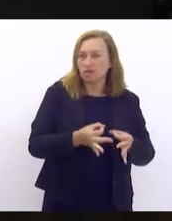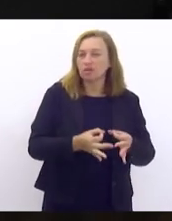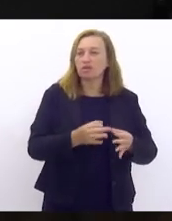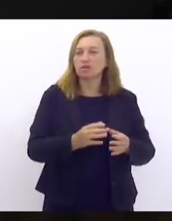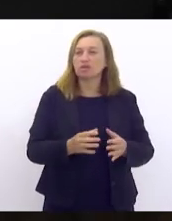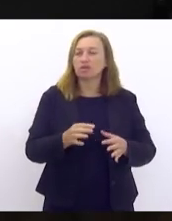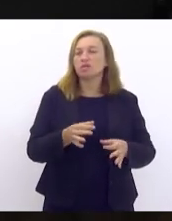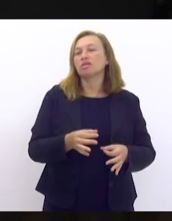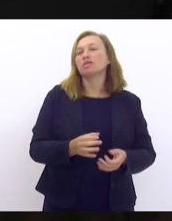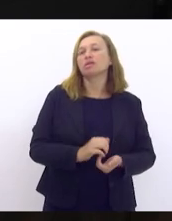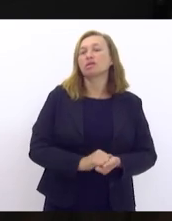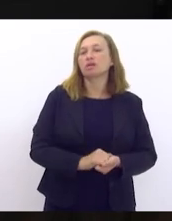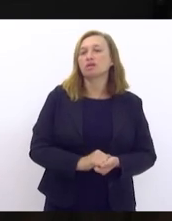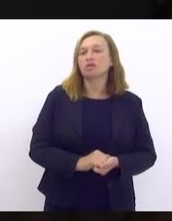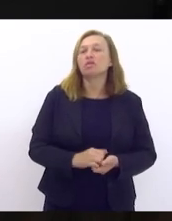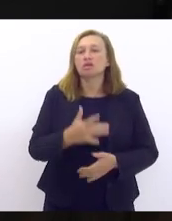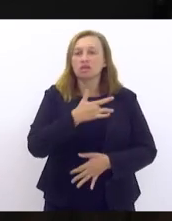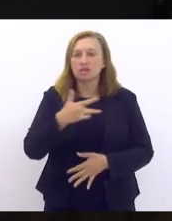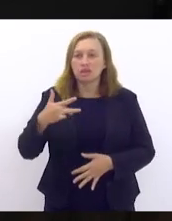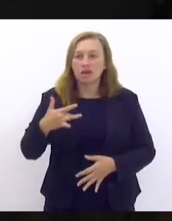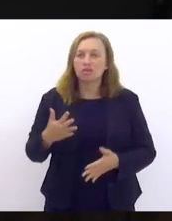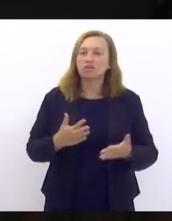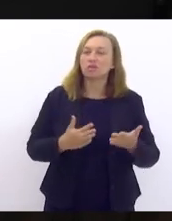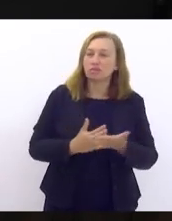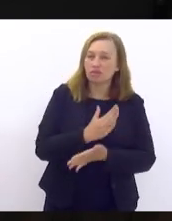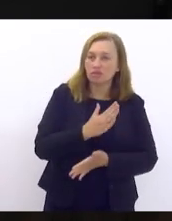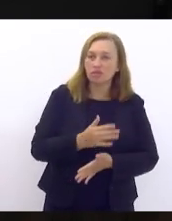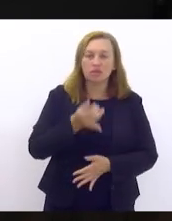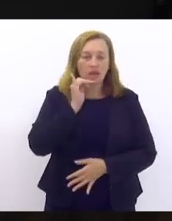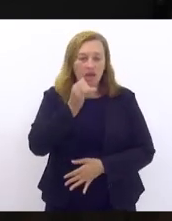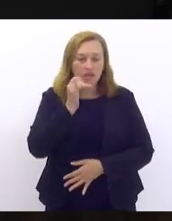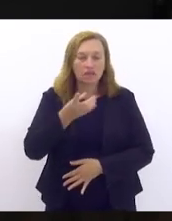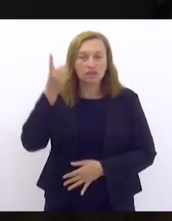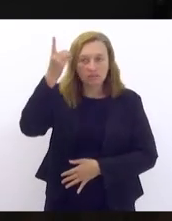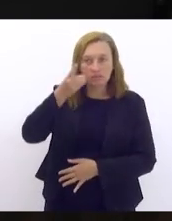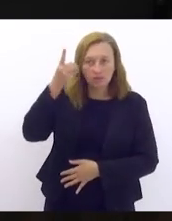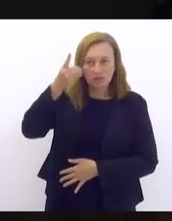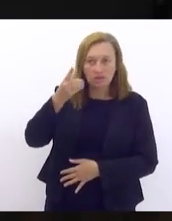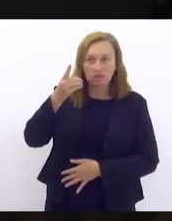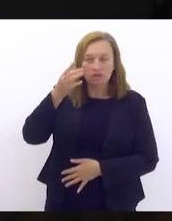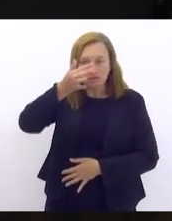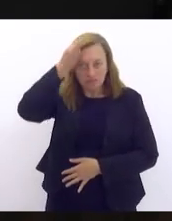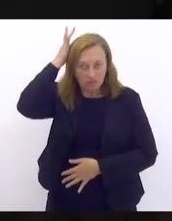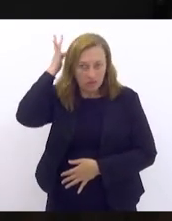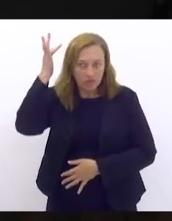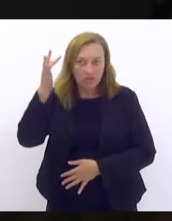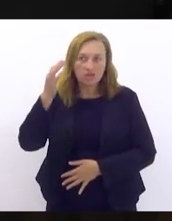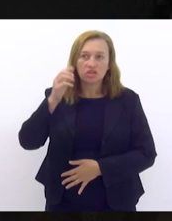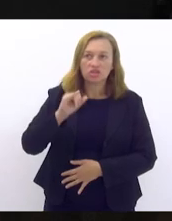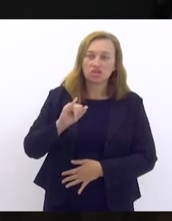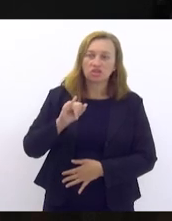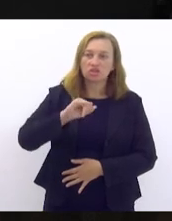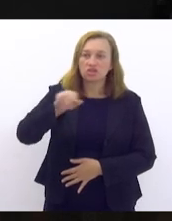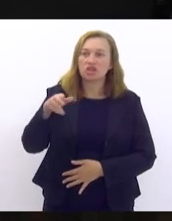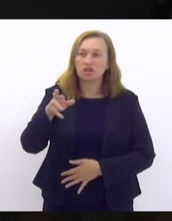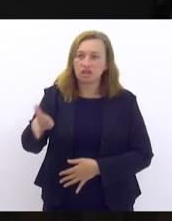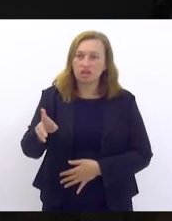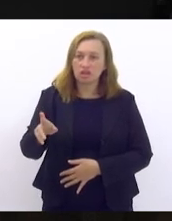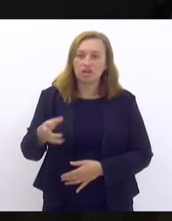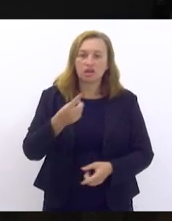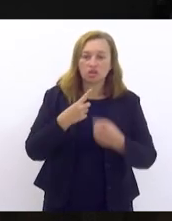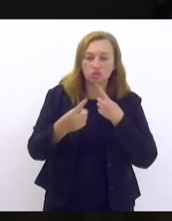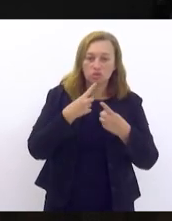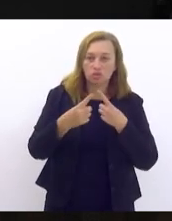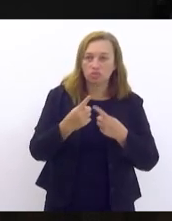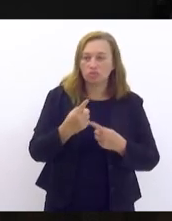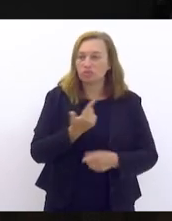pela Juridicidade e de Saúde favorável. Relatores, deputados Fred Pacheco e Jair Bittencourt. Em